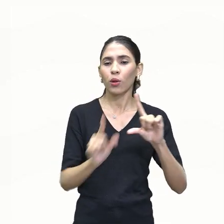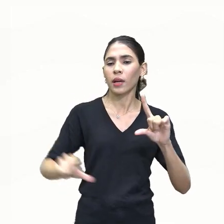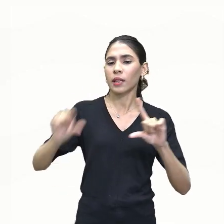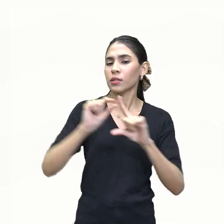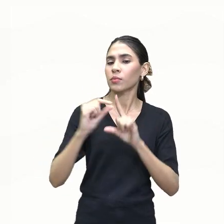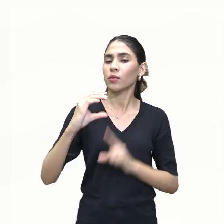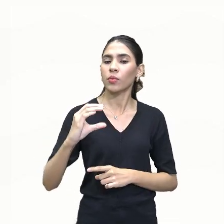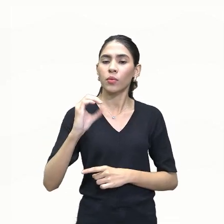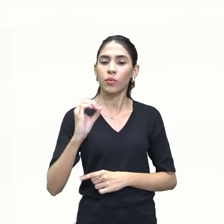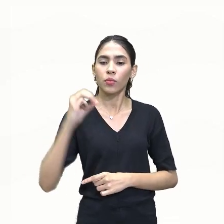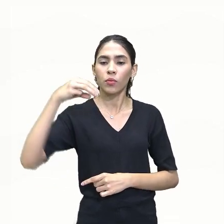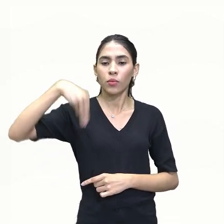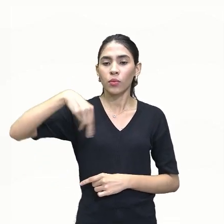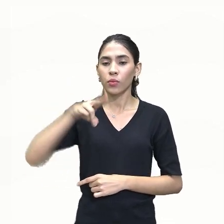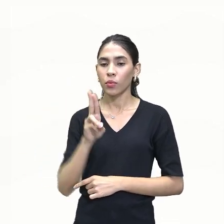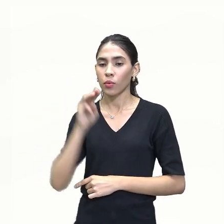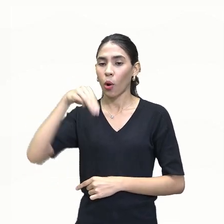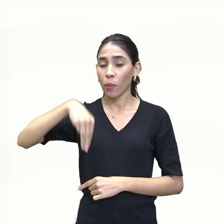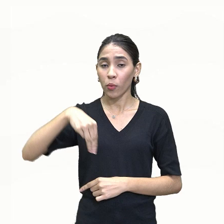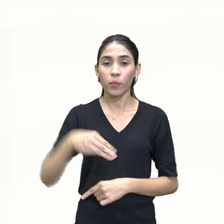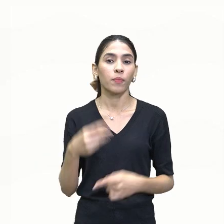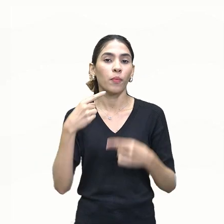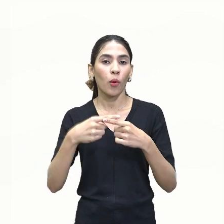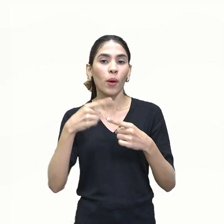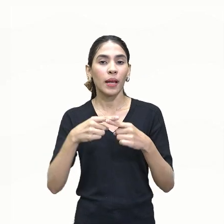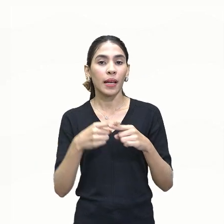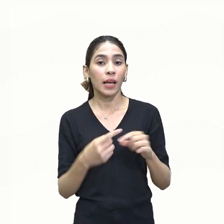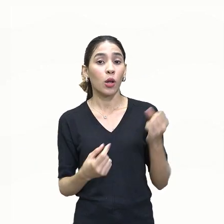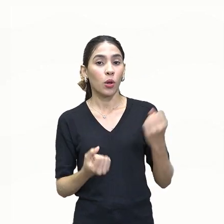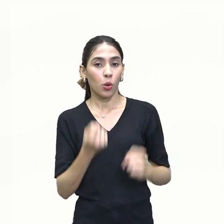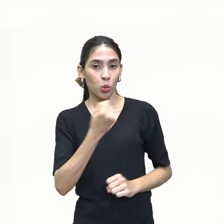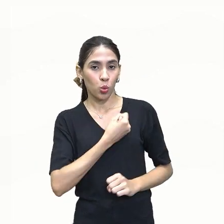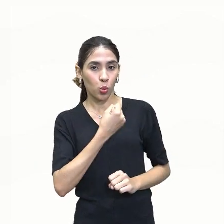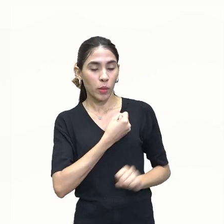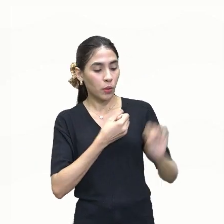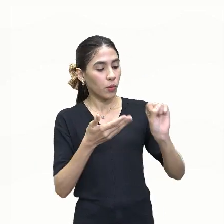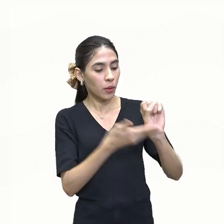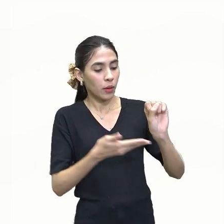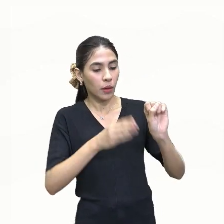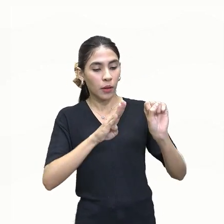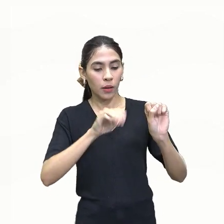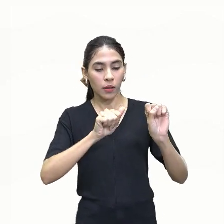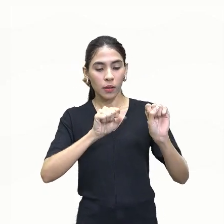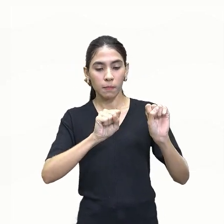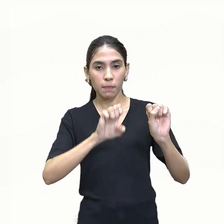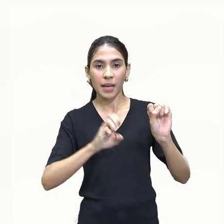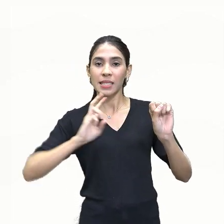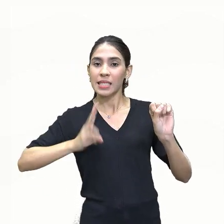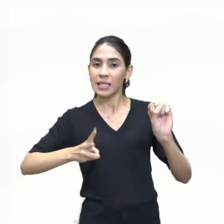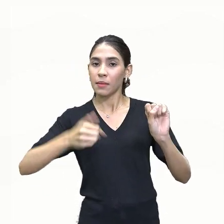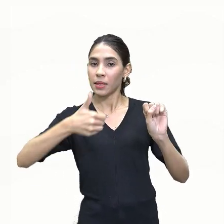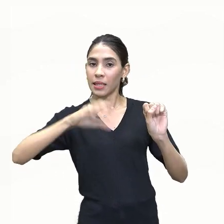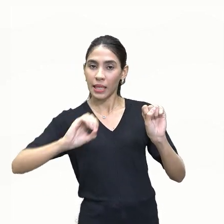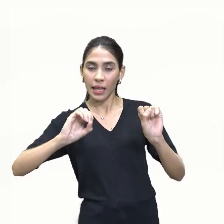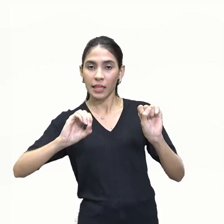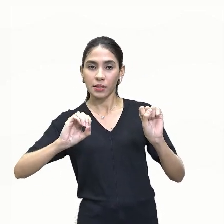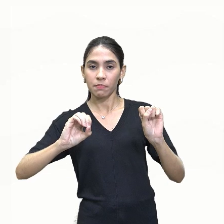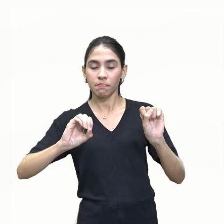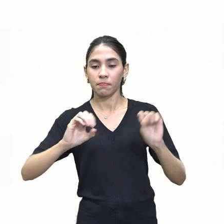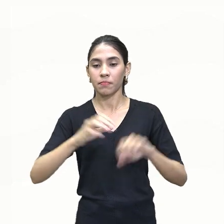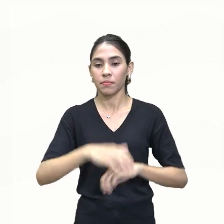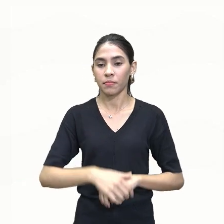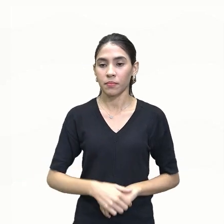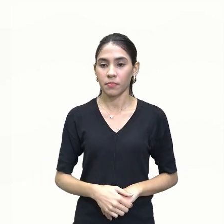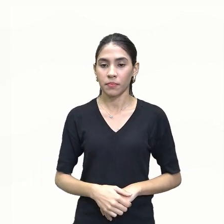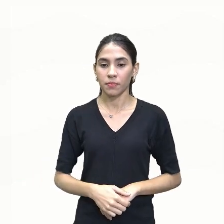logaritmo, ele é um cuja base é 10. E quando a base é 10, nem sempre você vai ver ele naquela notação que nós